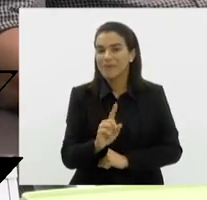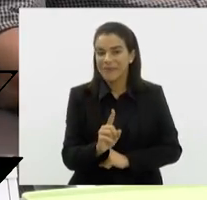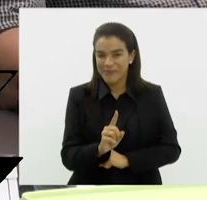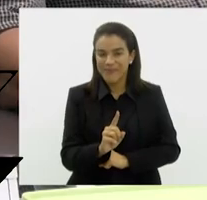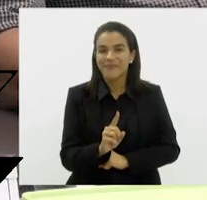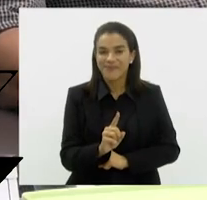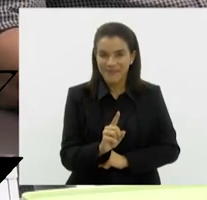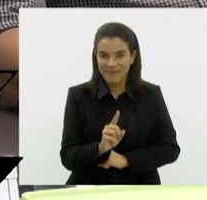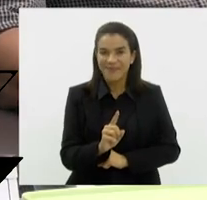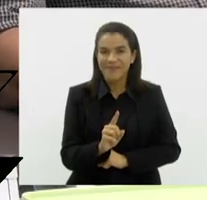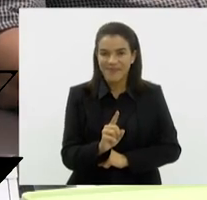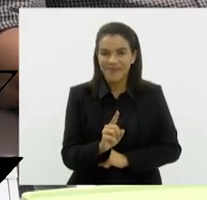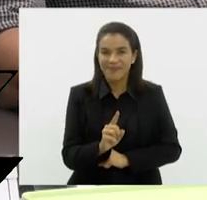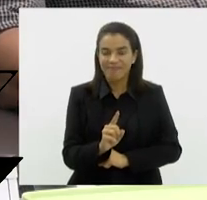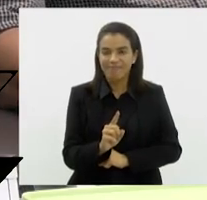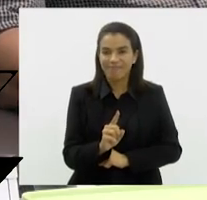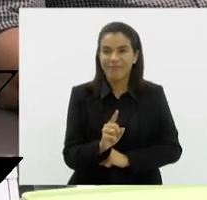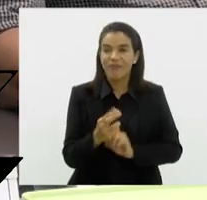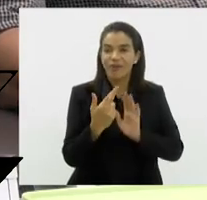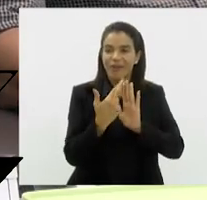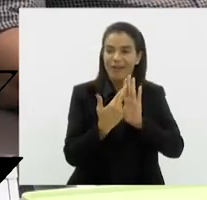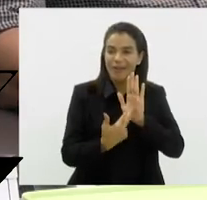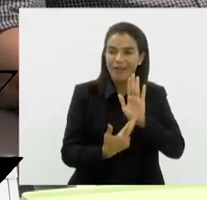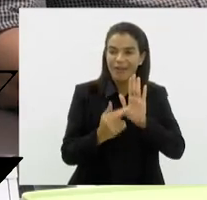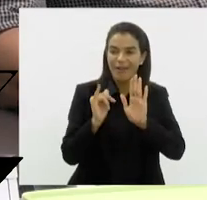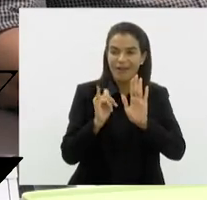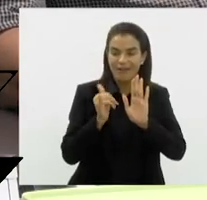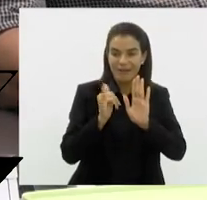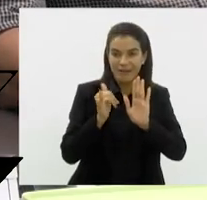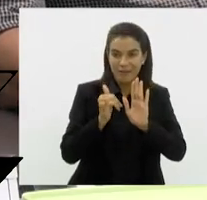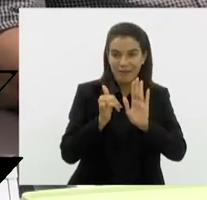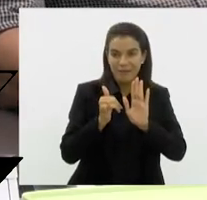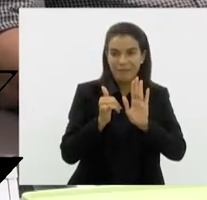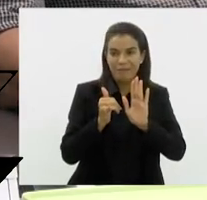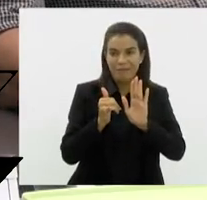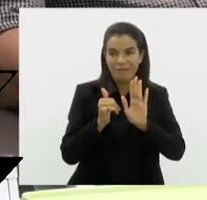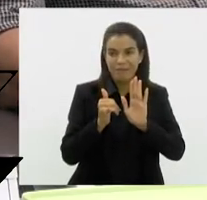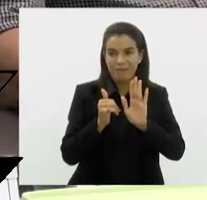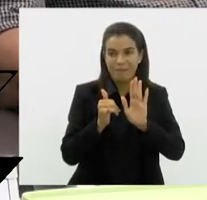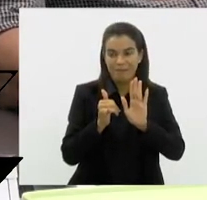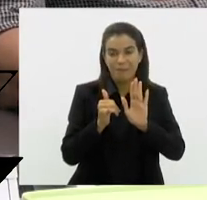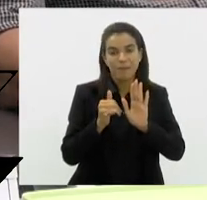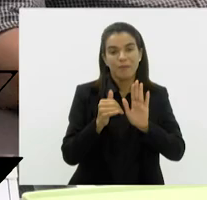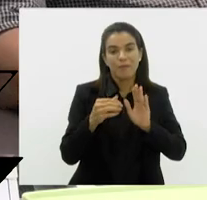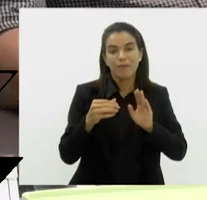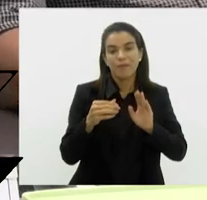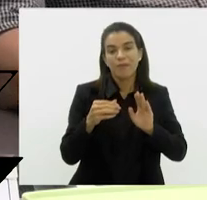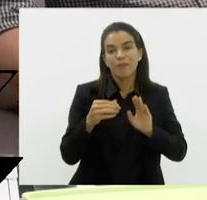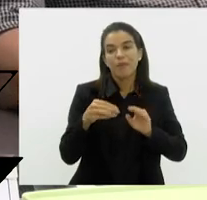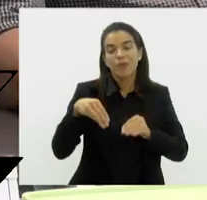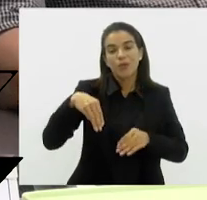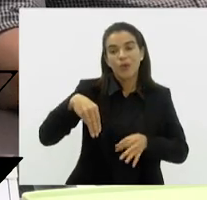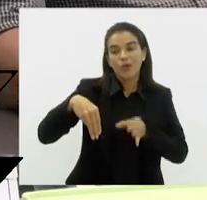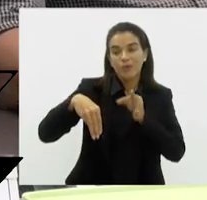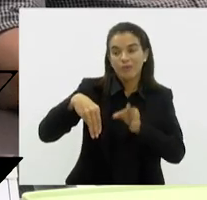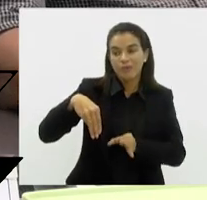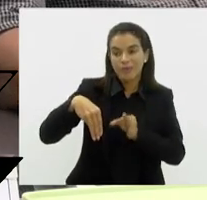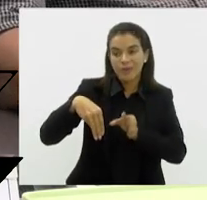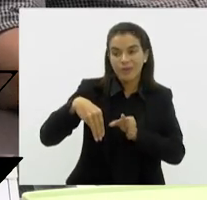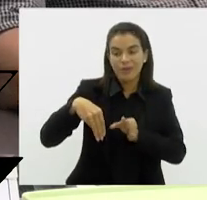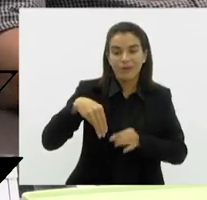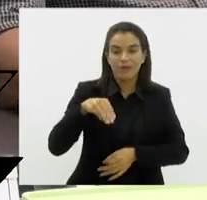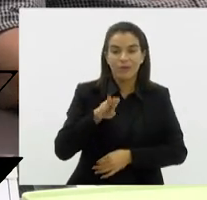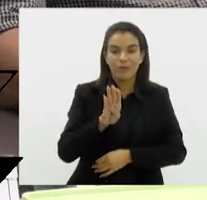E foi a relatoria do deputado, do ministro Barroso e